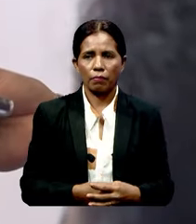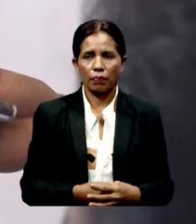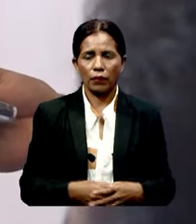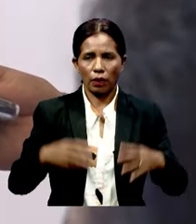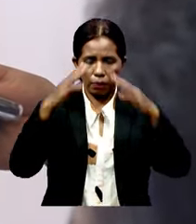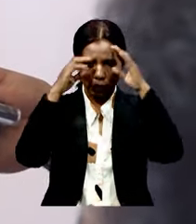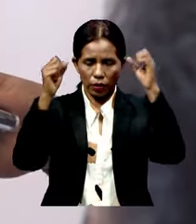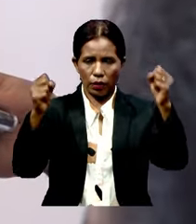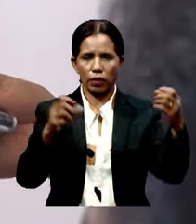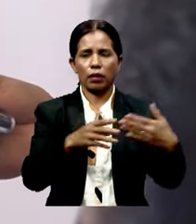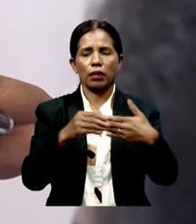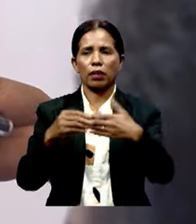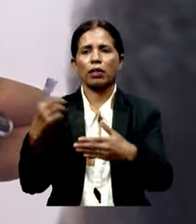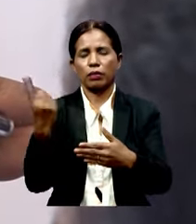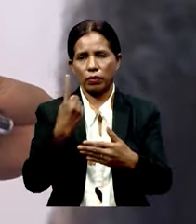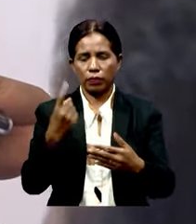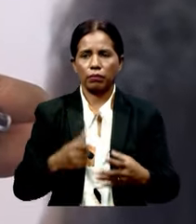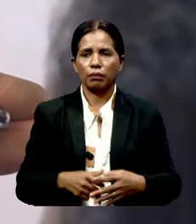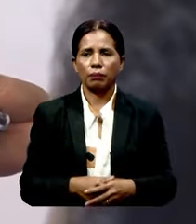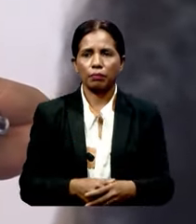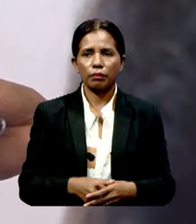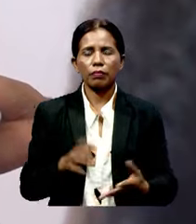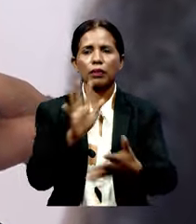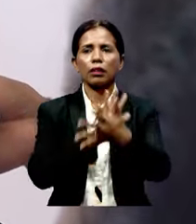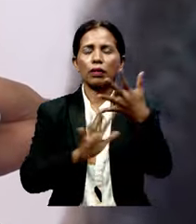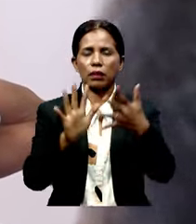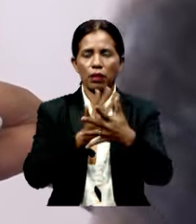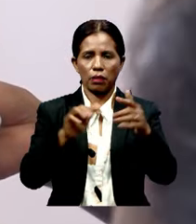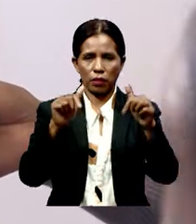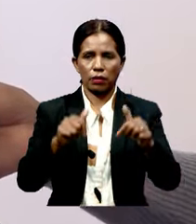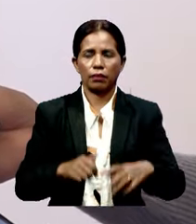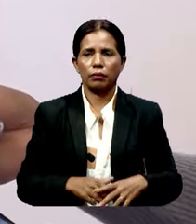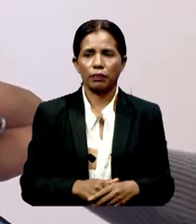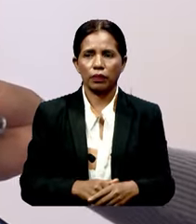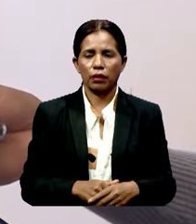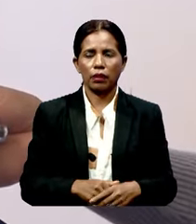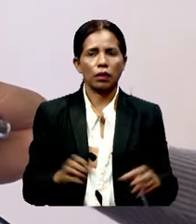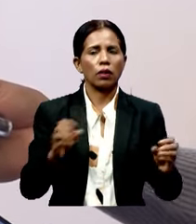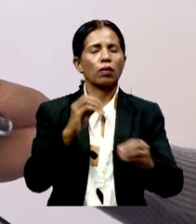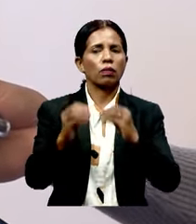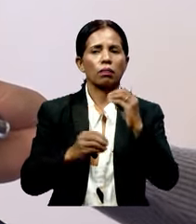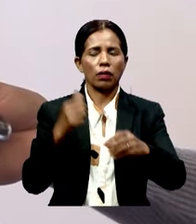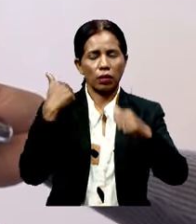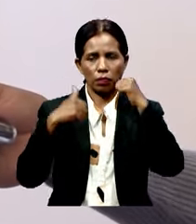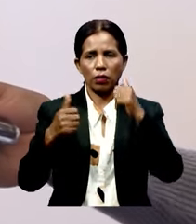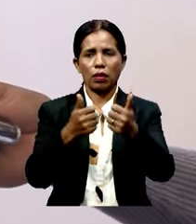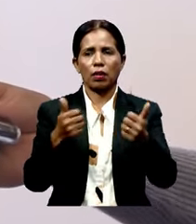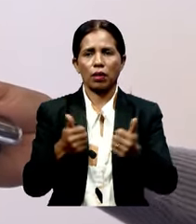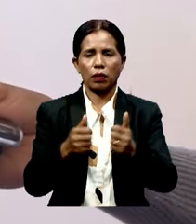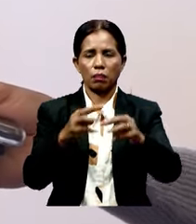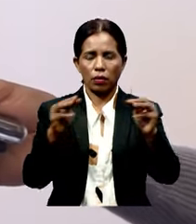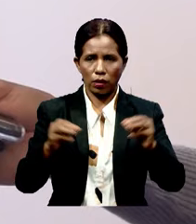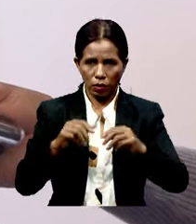presidenza organizzerei ma che non è cerimonia irene la significa attività di so art martial house e